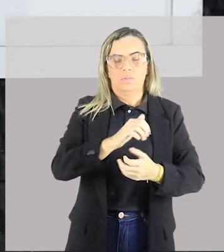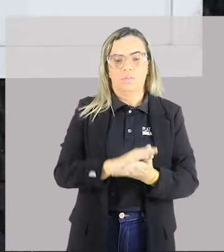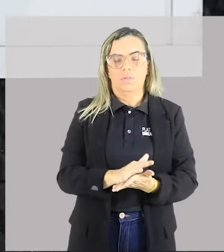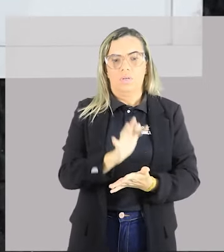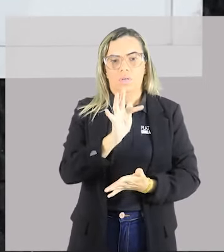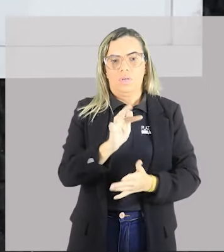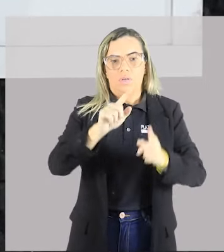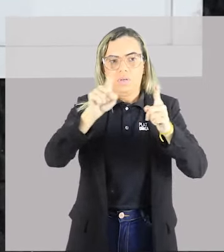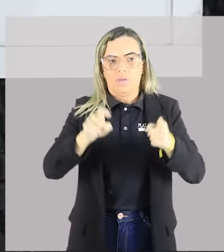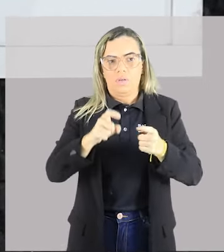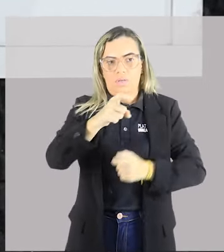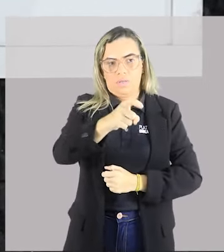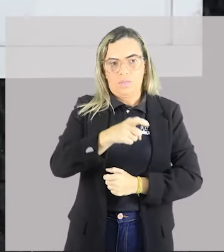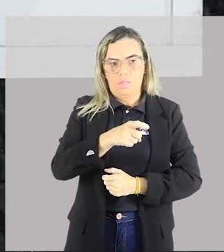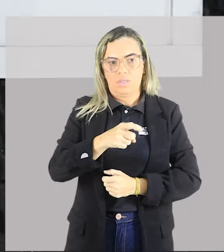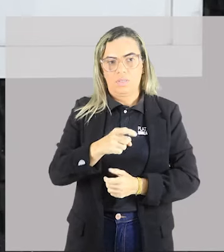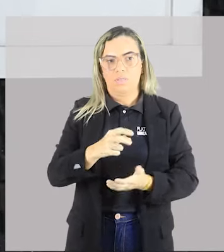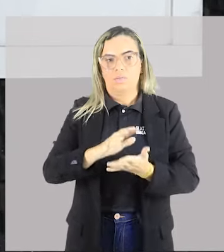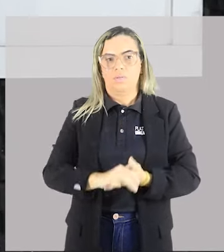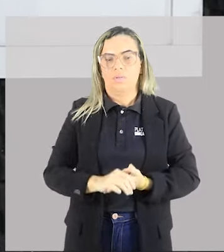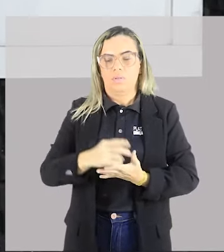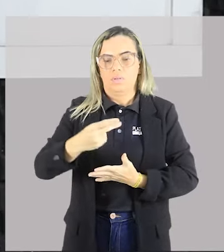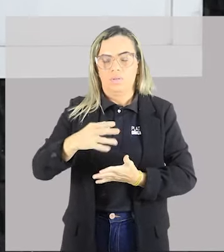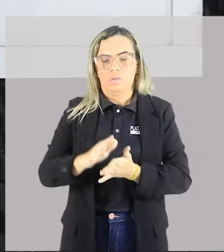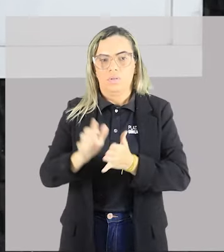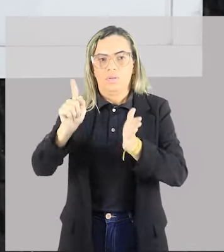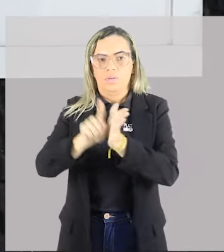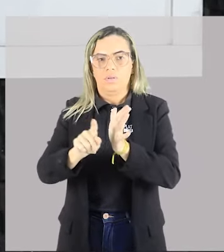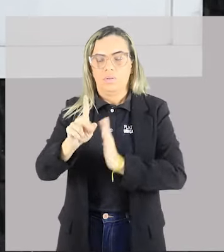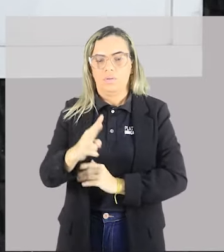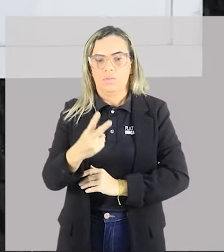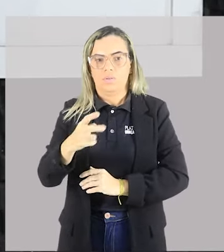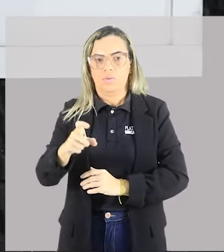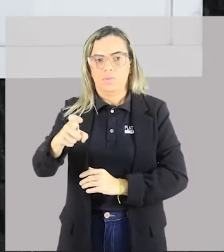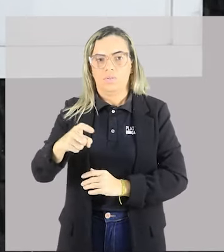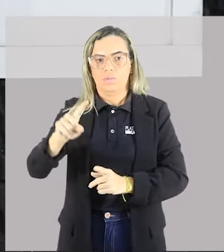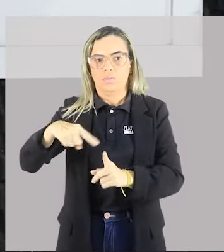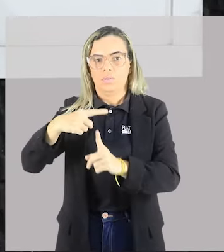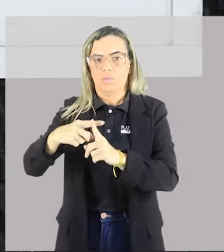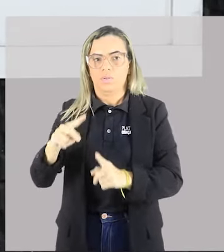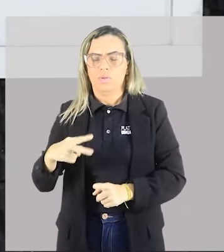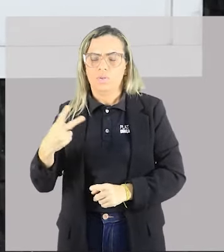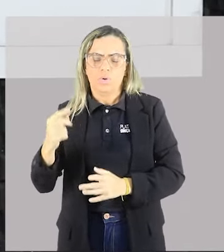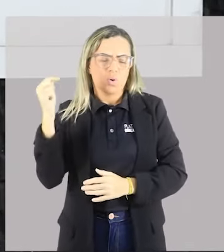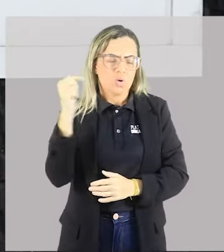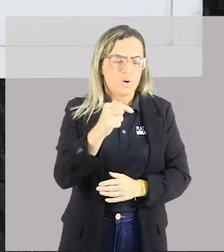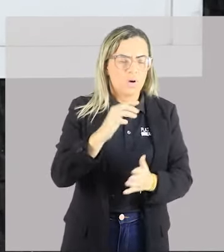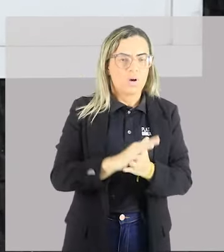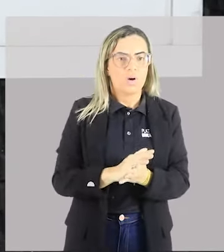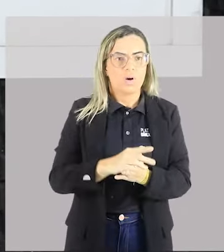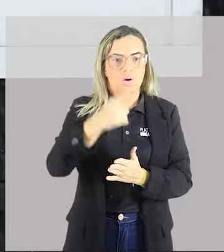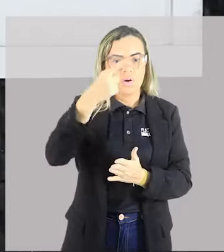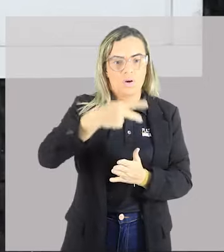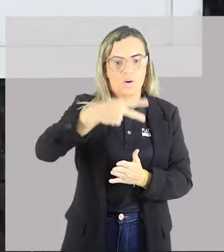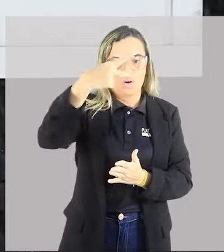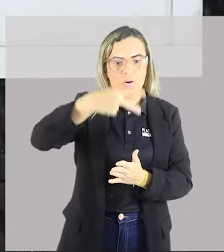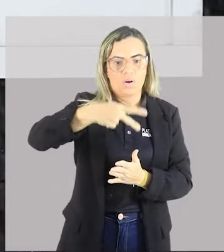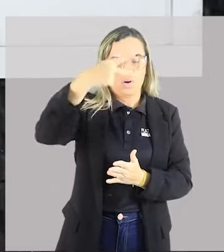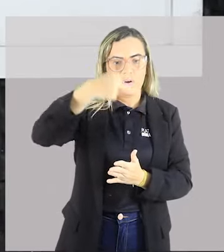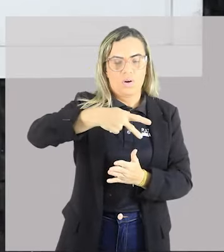acostumar com essa notação também ó s mas o que que é FX é o y que está em função de